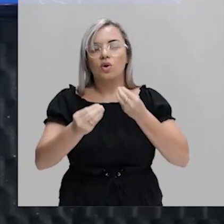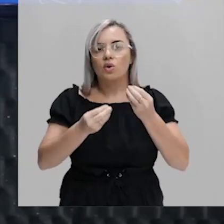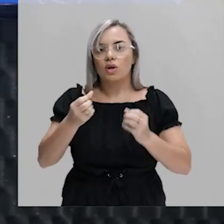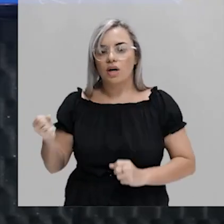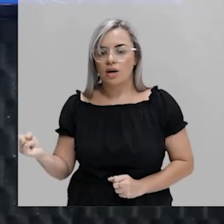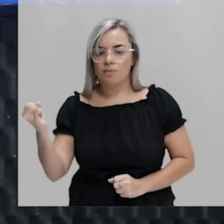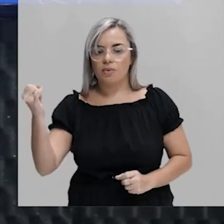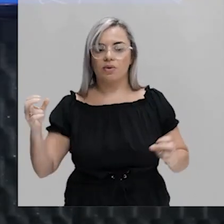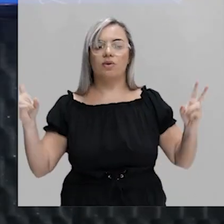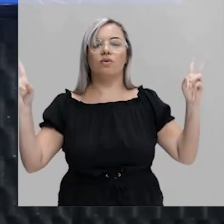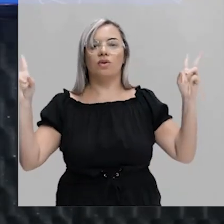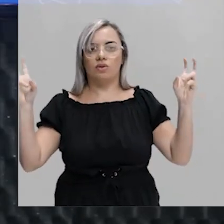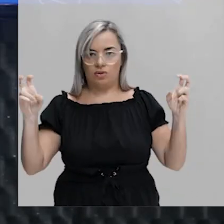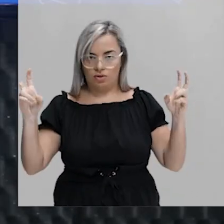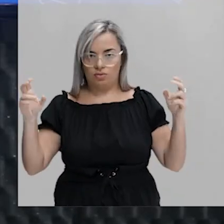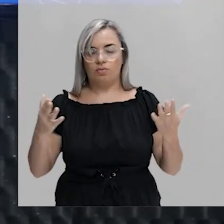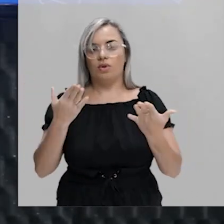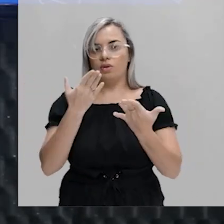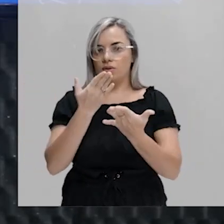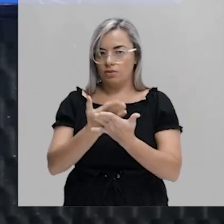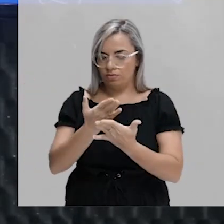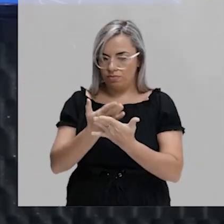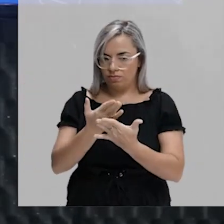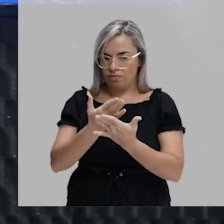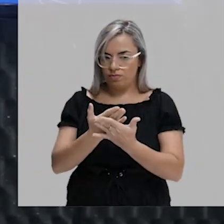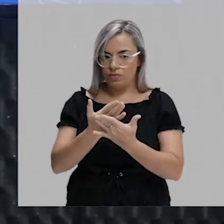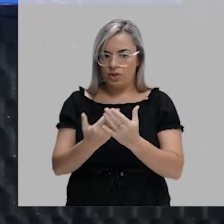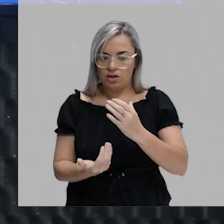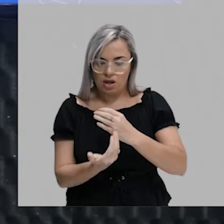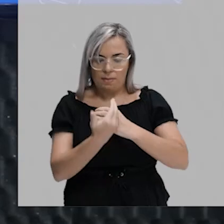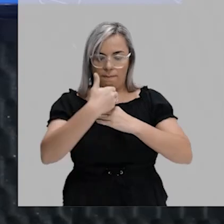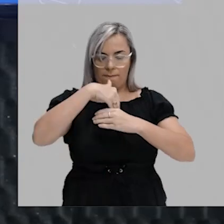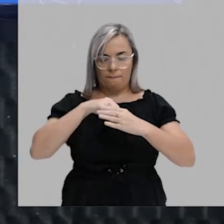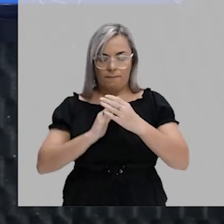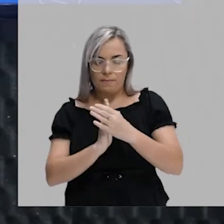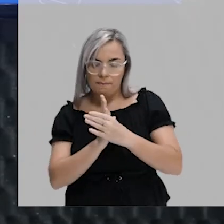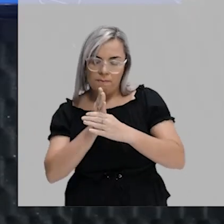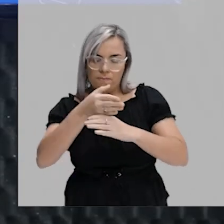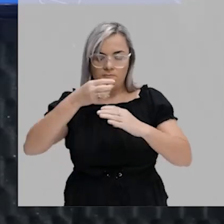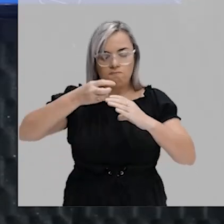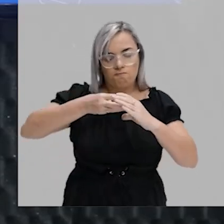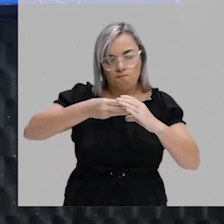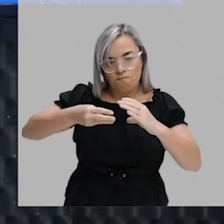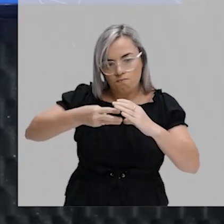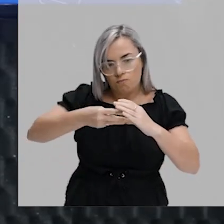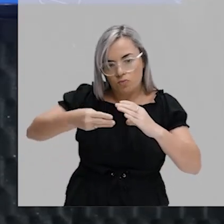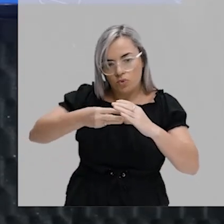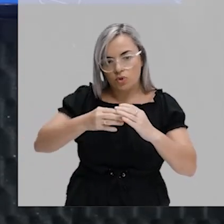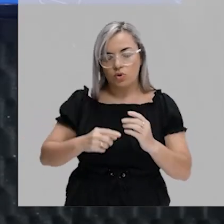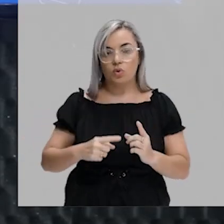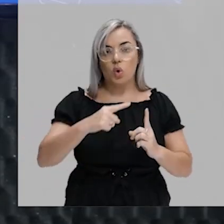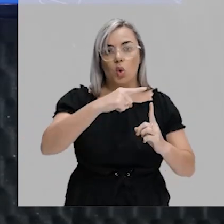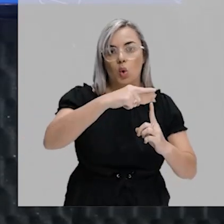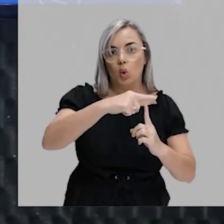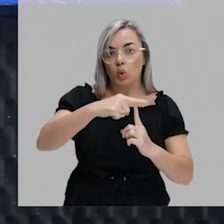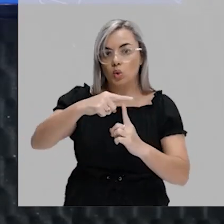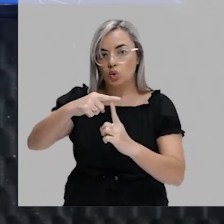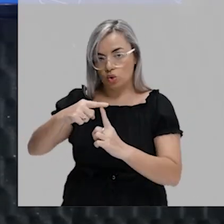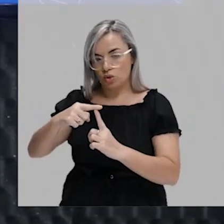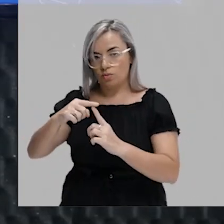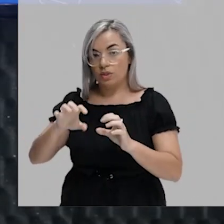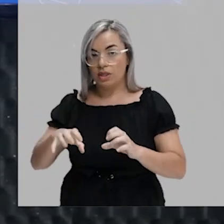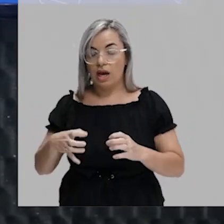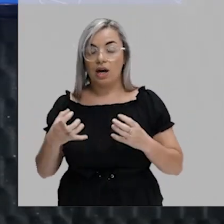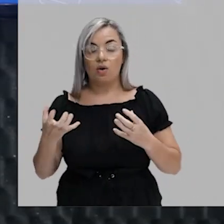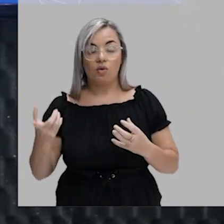desse assunto, né, de a gente estudar sobre a permeabilidade celular. Vou falar para vocês sobre os tipos de transportes e a gente